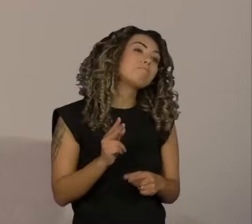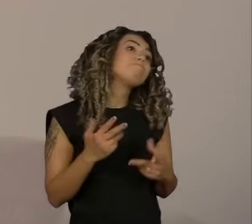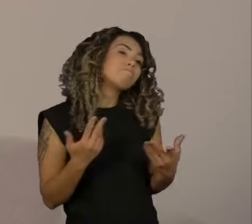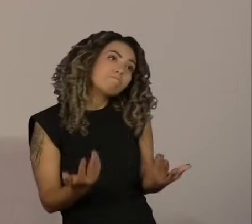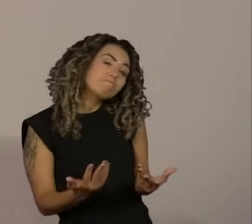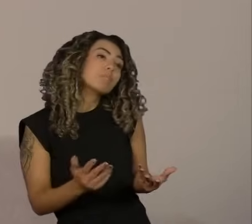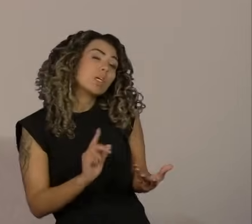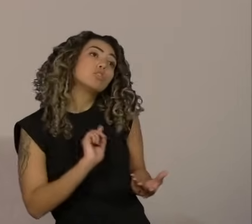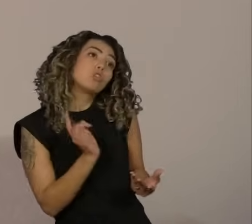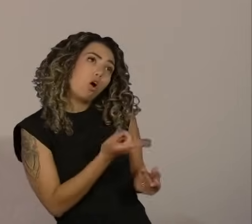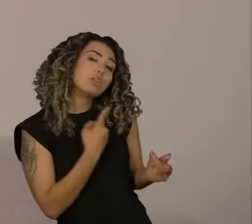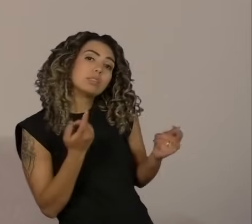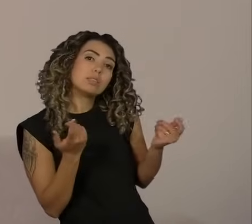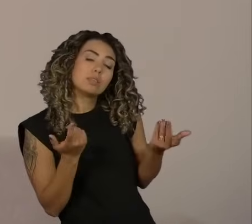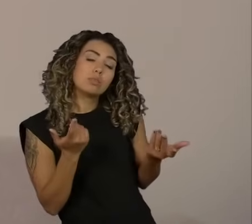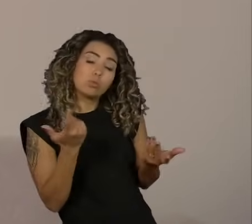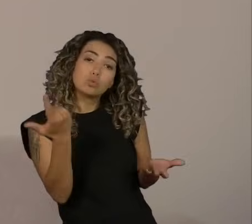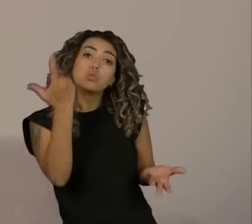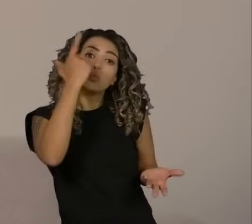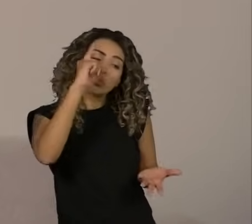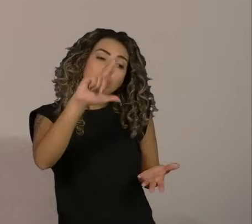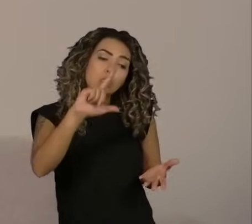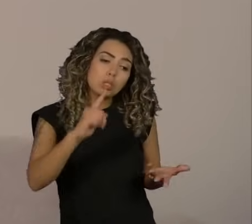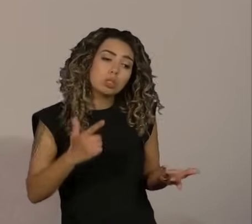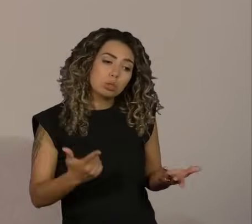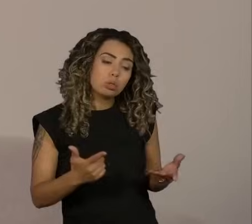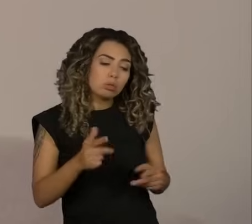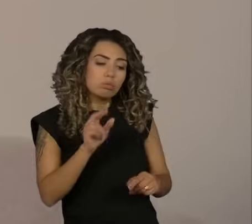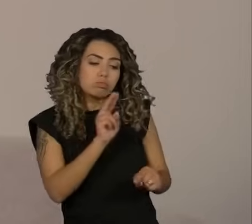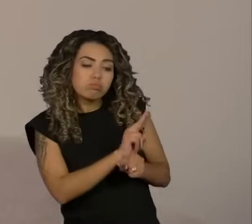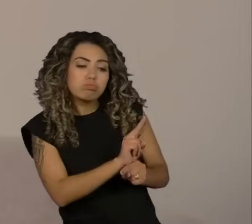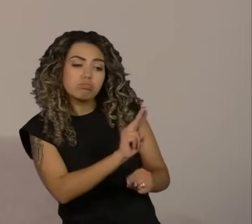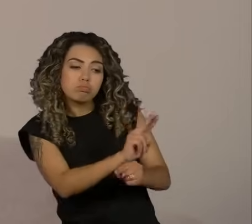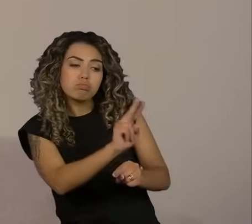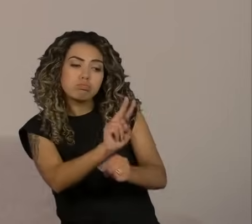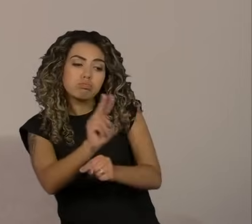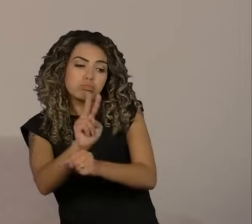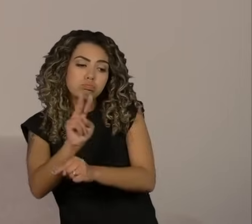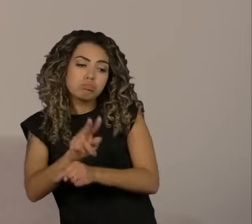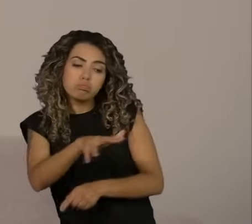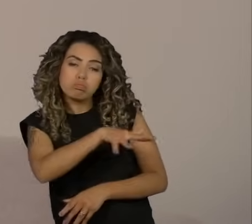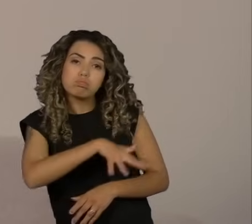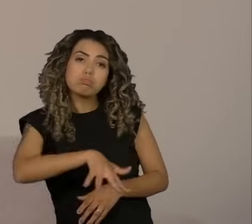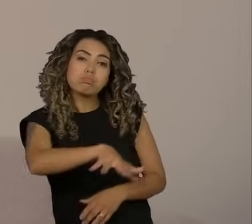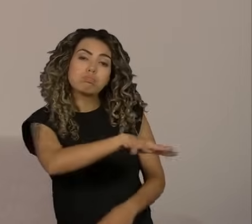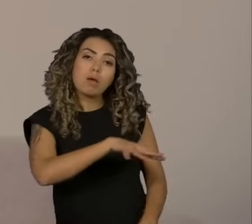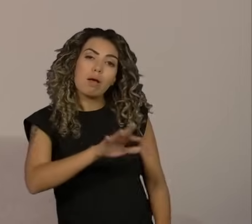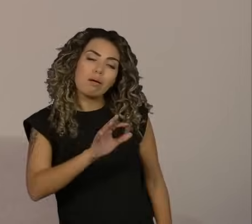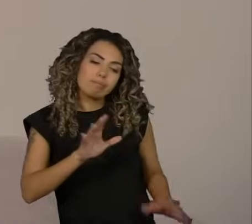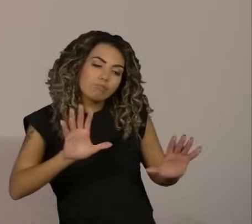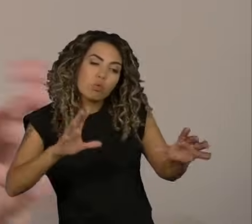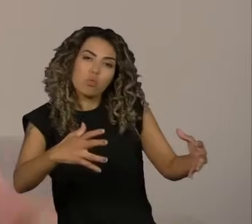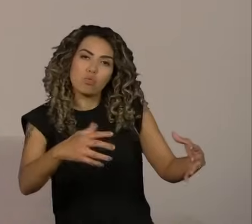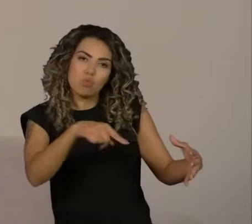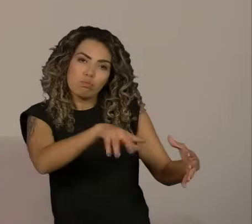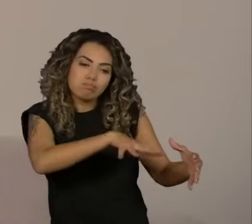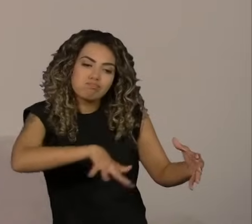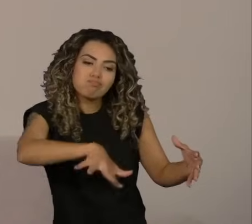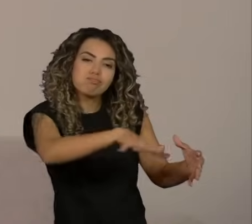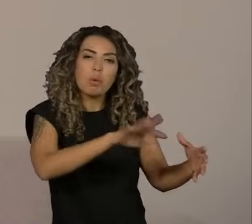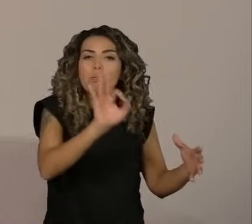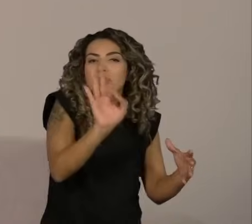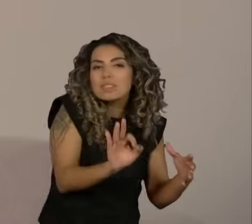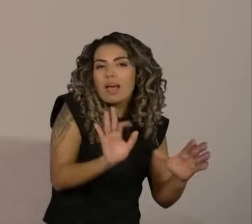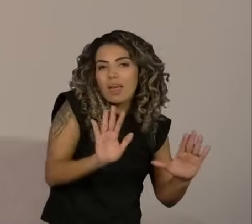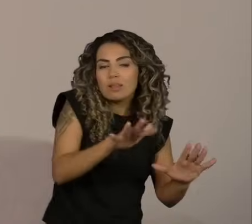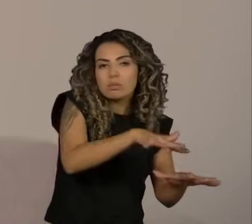conseguimos alcançar uma porcentagem do território nacional protegido, que é uma porcentagem que se buscou dentro da